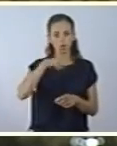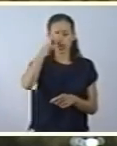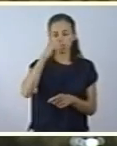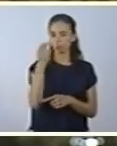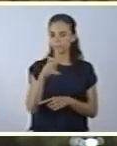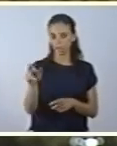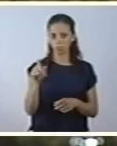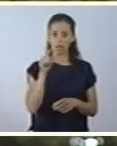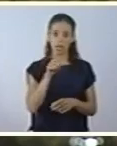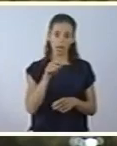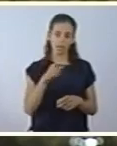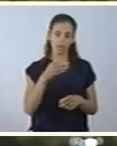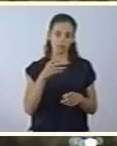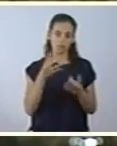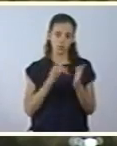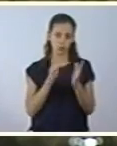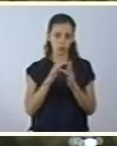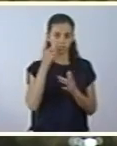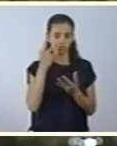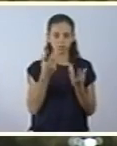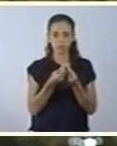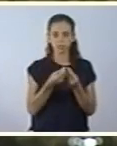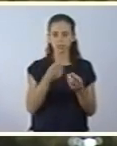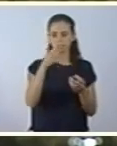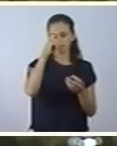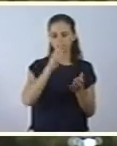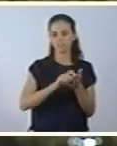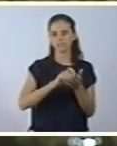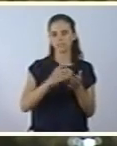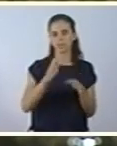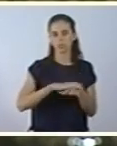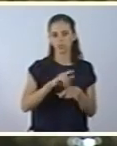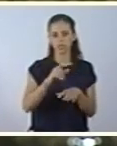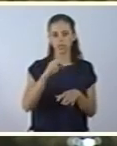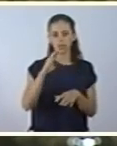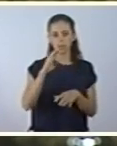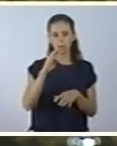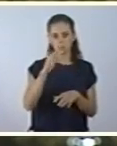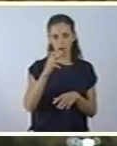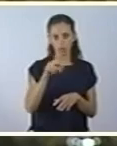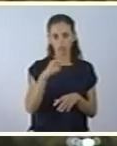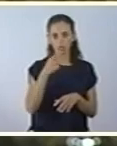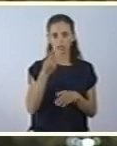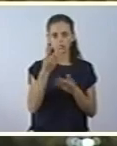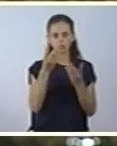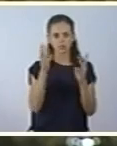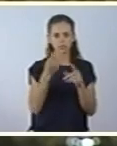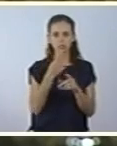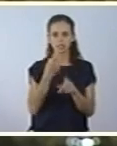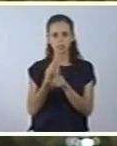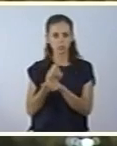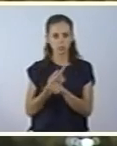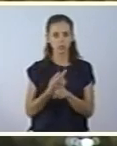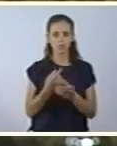E aquele que é vivido com Jesus marca imenso. Basta ver São Paulo também e tantos santos que a